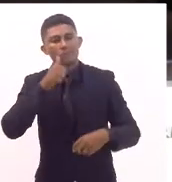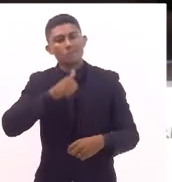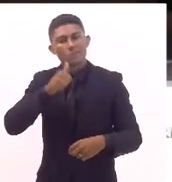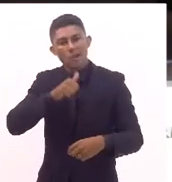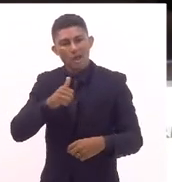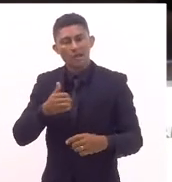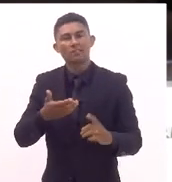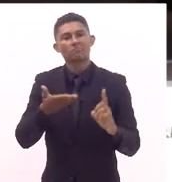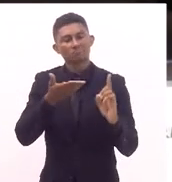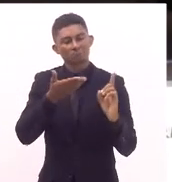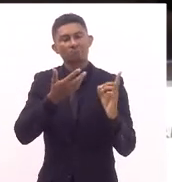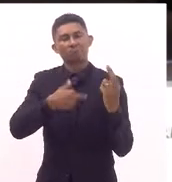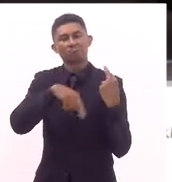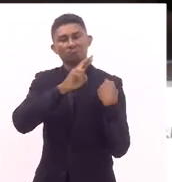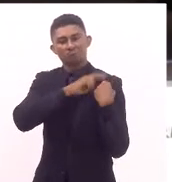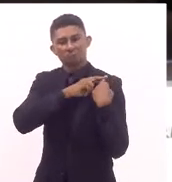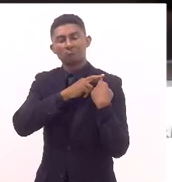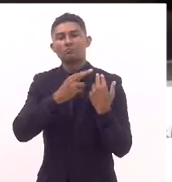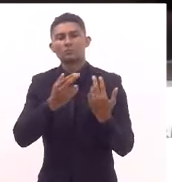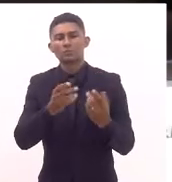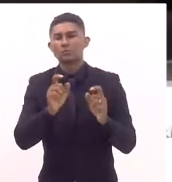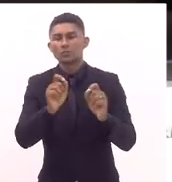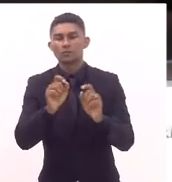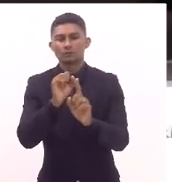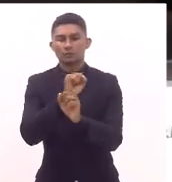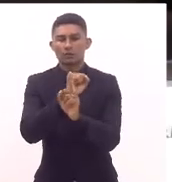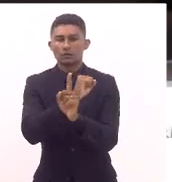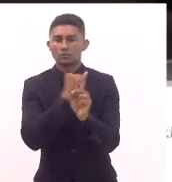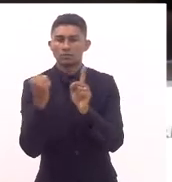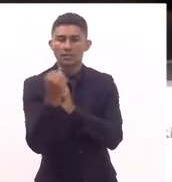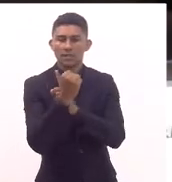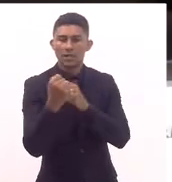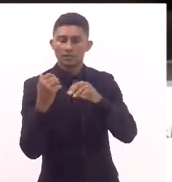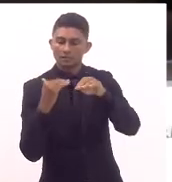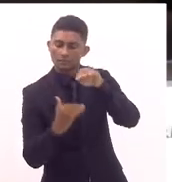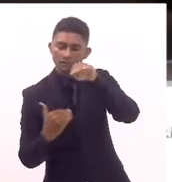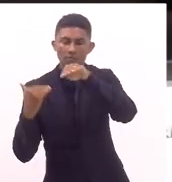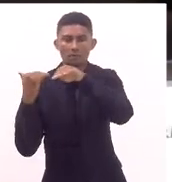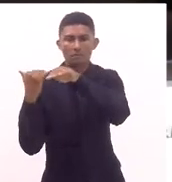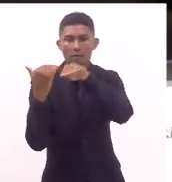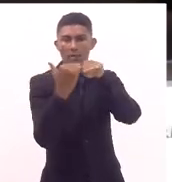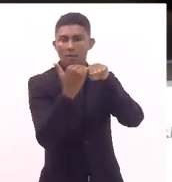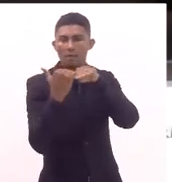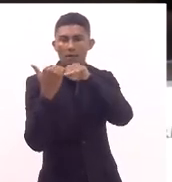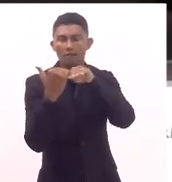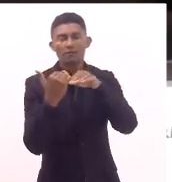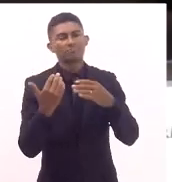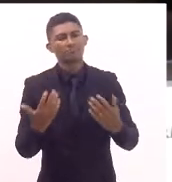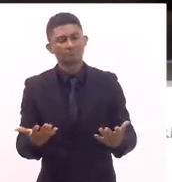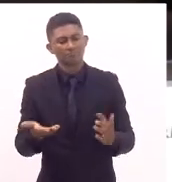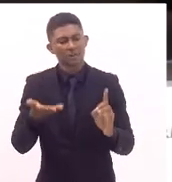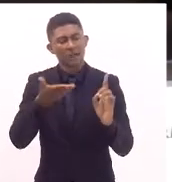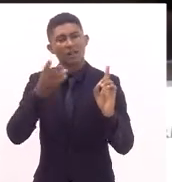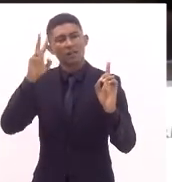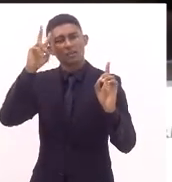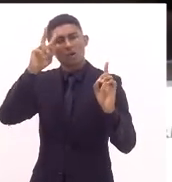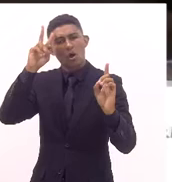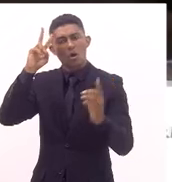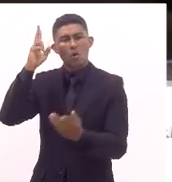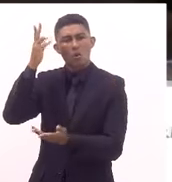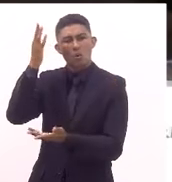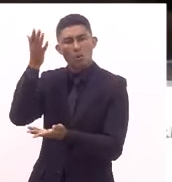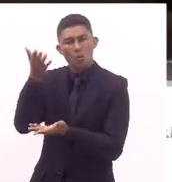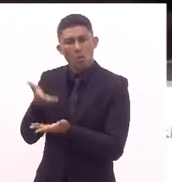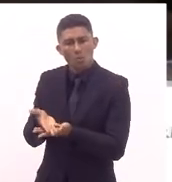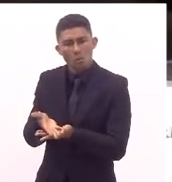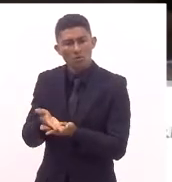sua responsabilidade por uma sociedade equânime é esse é um histórico de uma pessoa